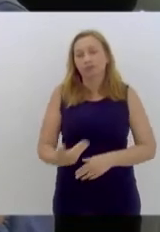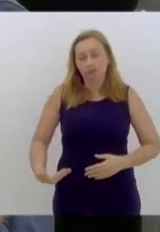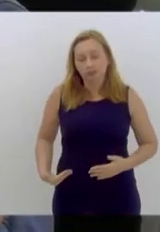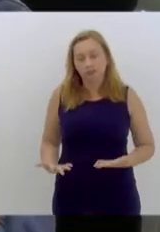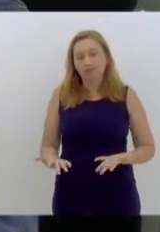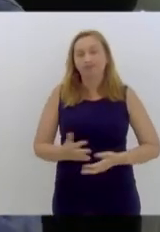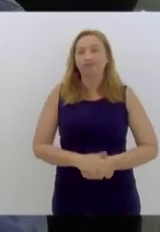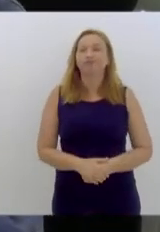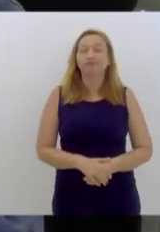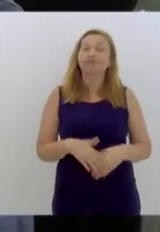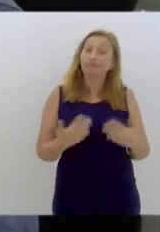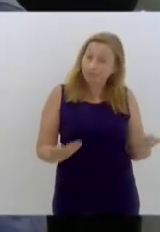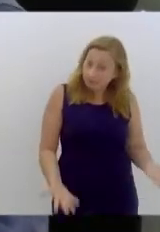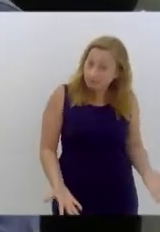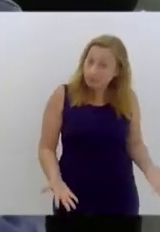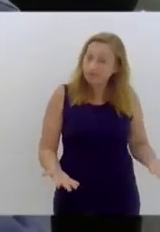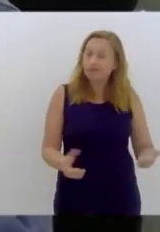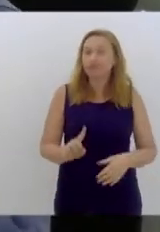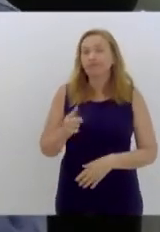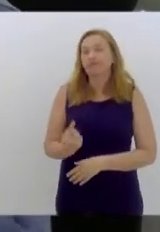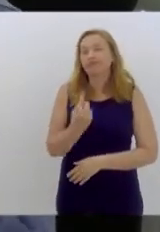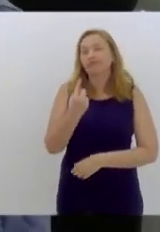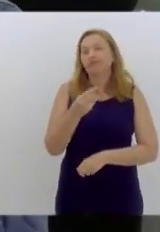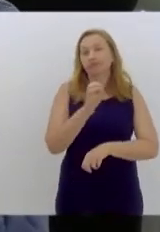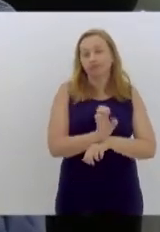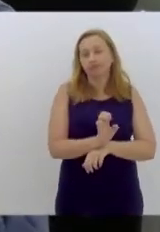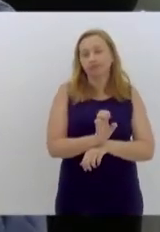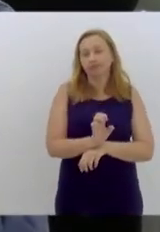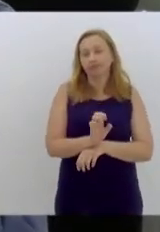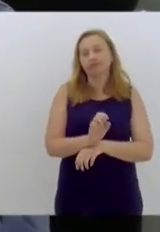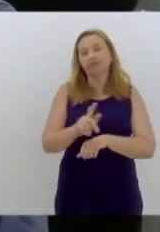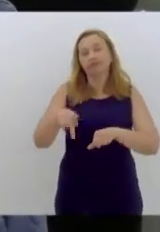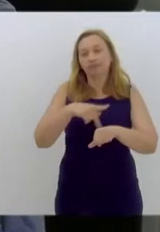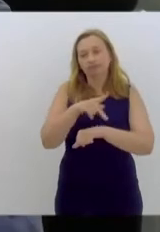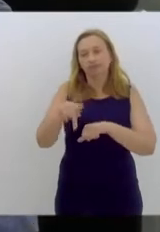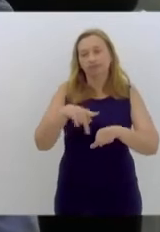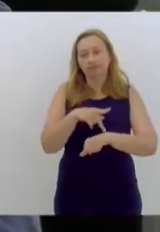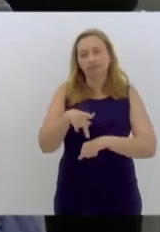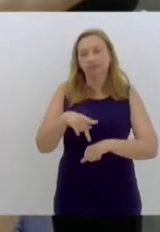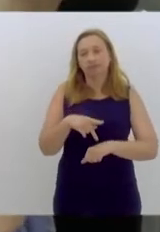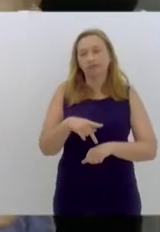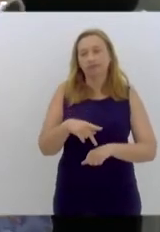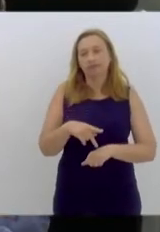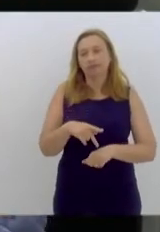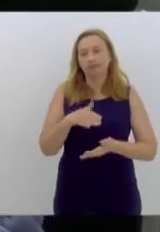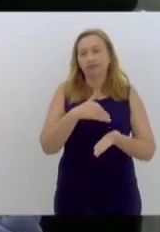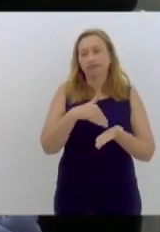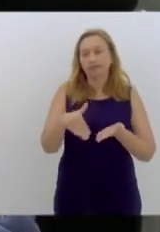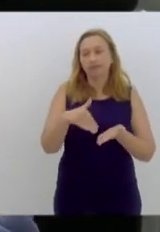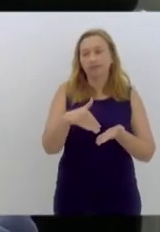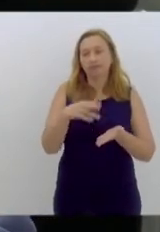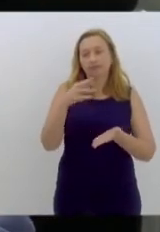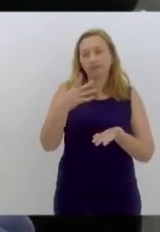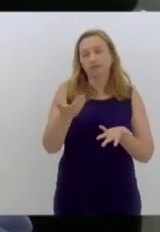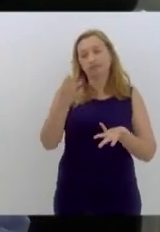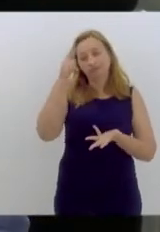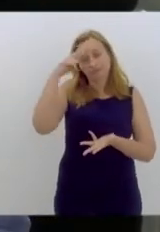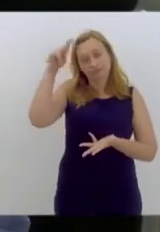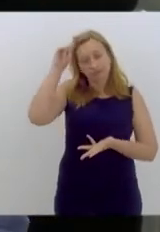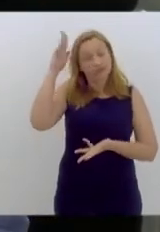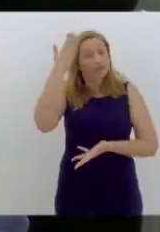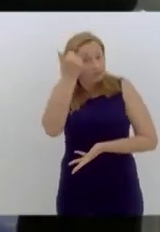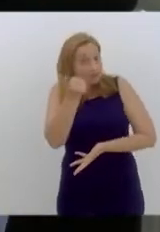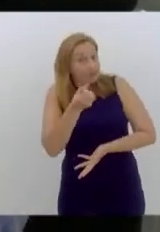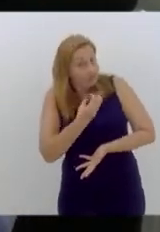audiências públicas. Então, é o único estado do país, o secretário Renan Ferreirinha sabe